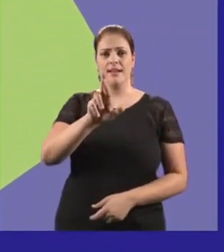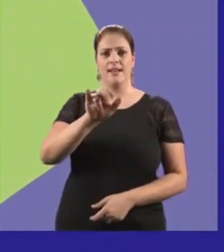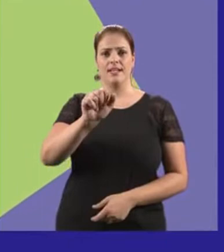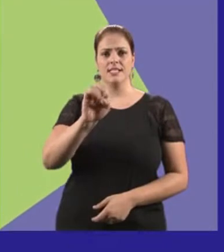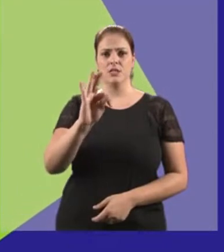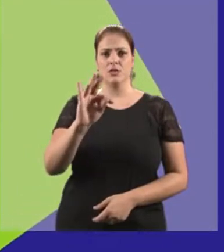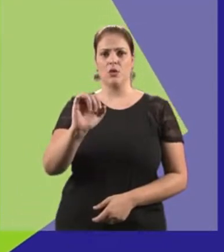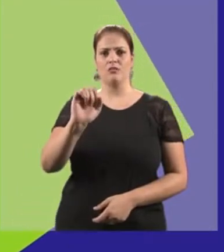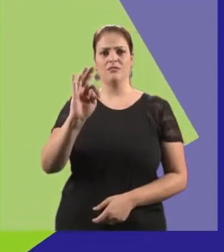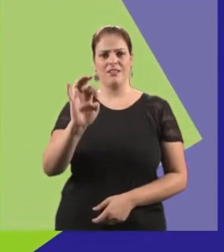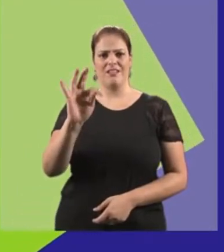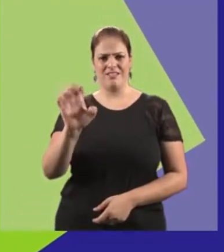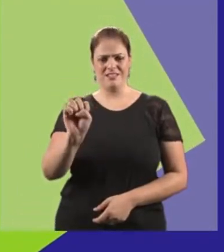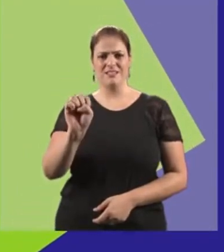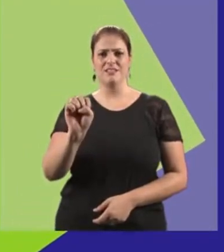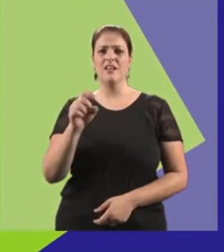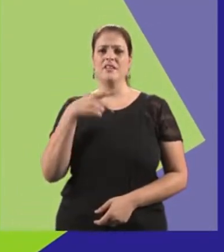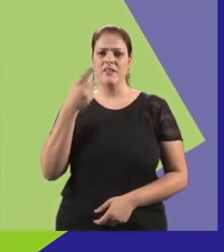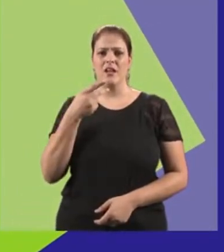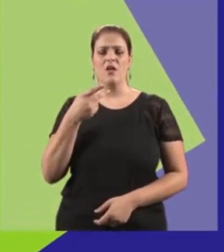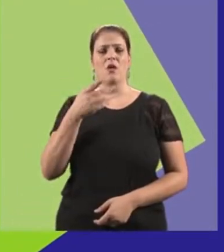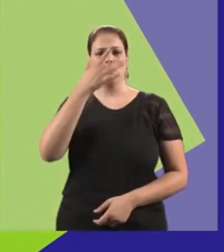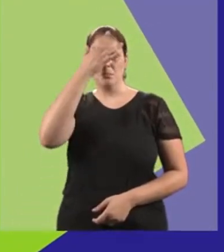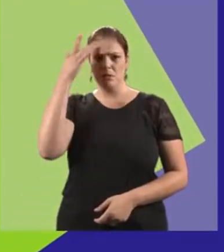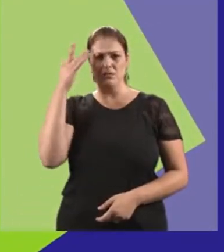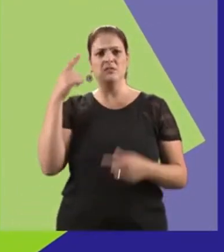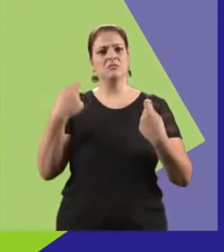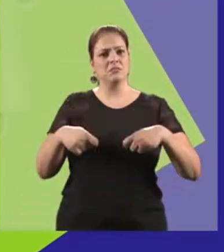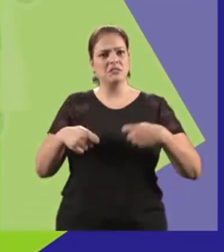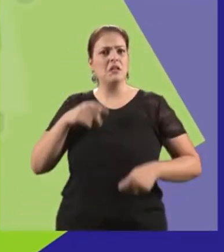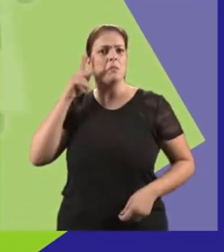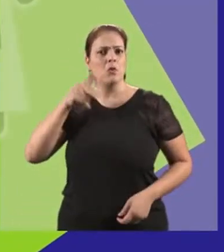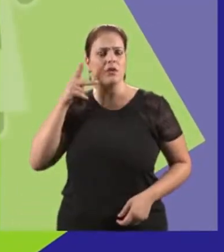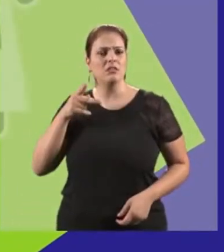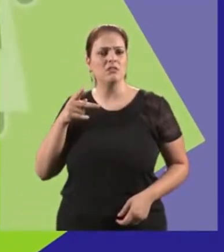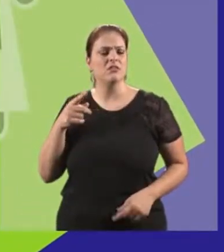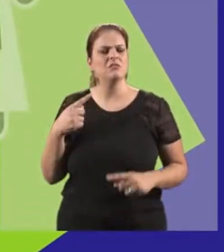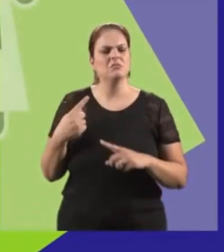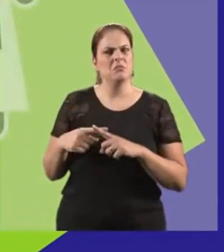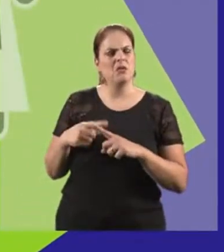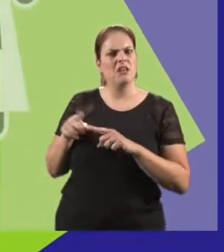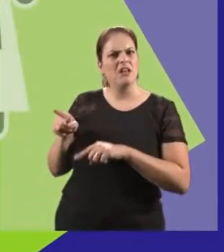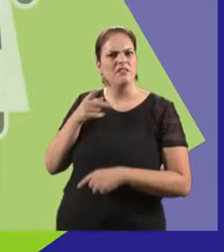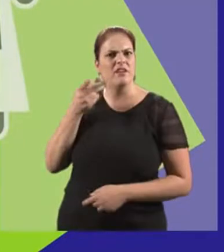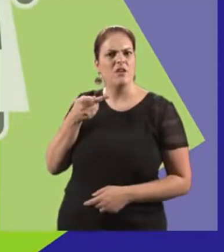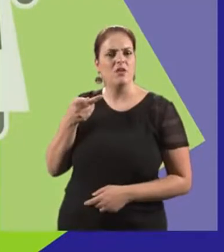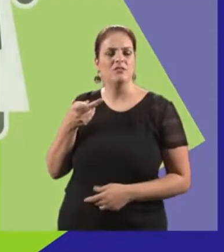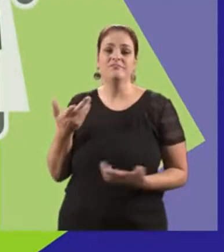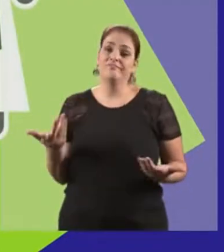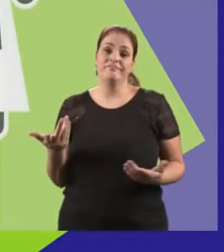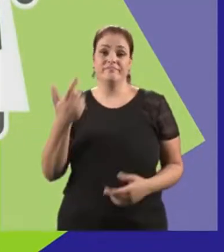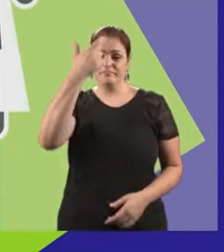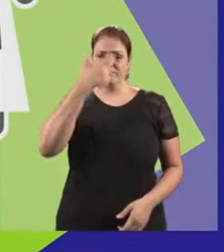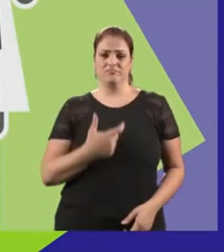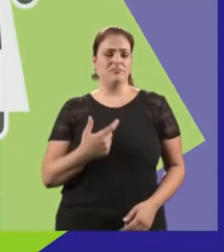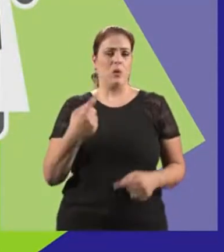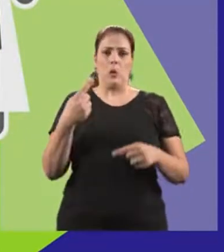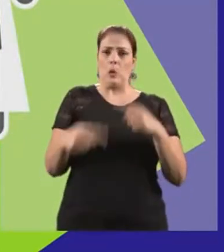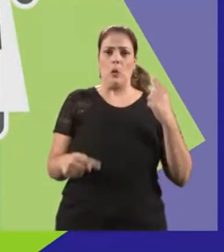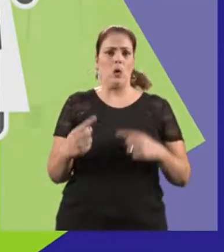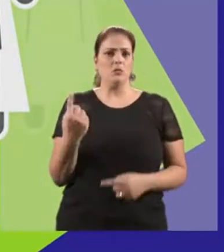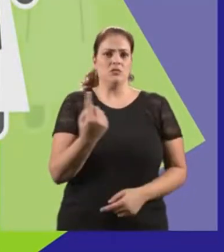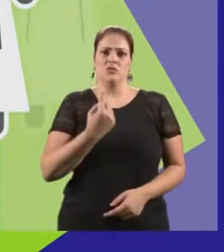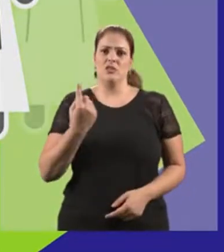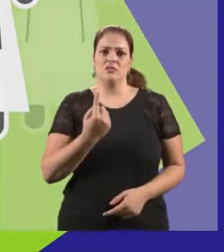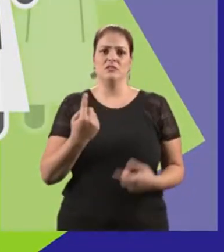que o homem é um animal político. Ele queria dizer que os seres humanos não nasceram para viver isolados, mas sim em